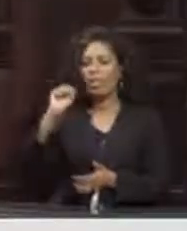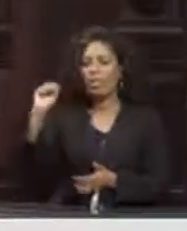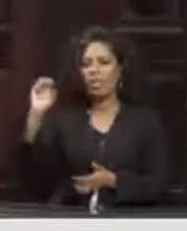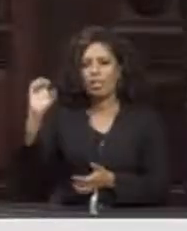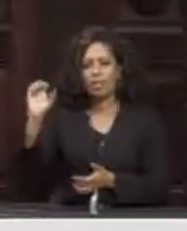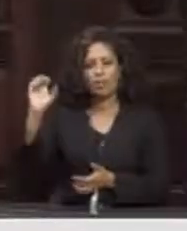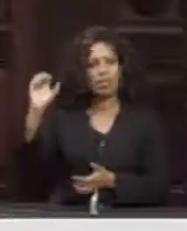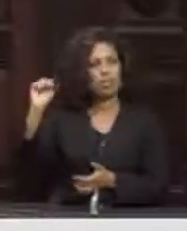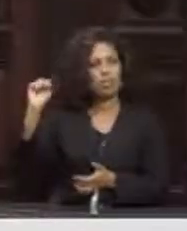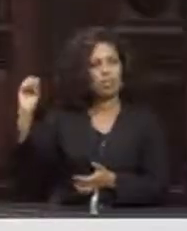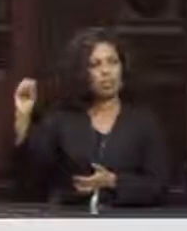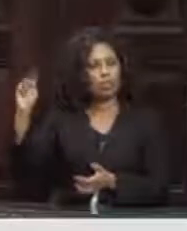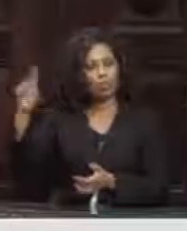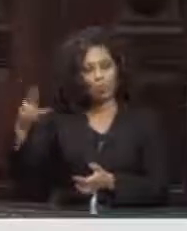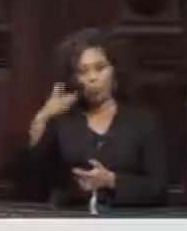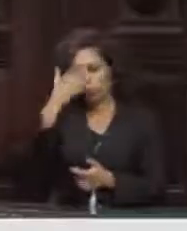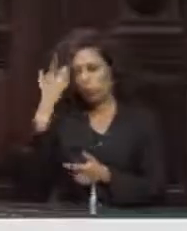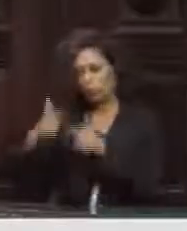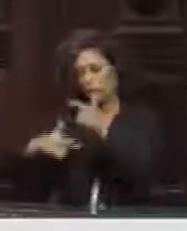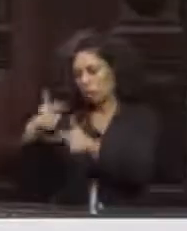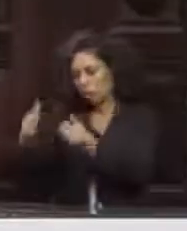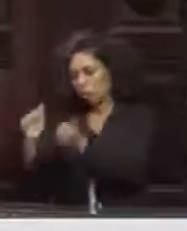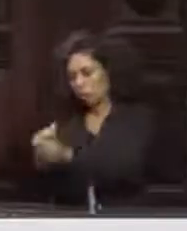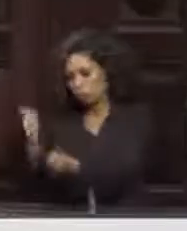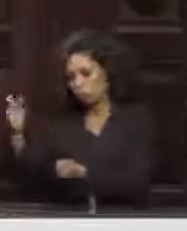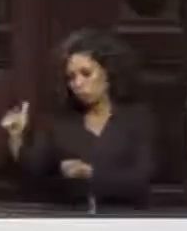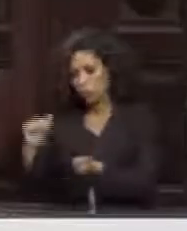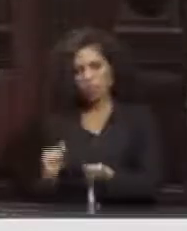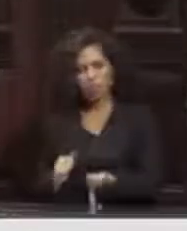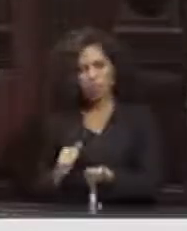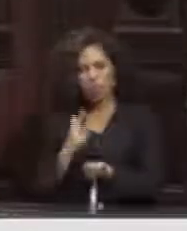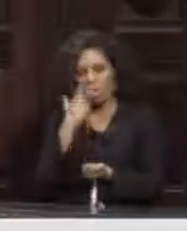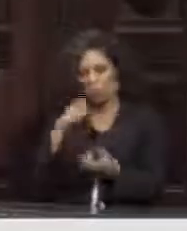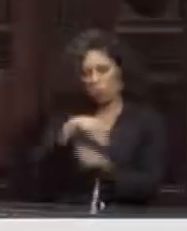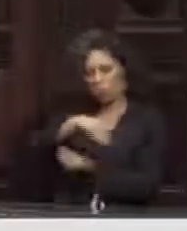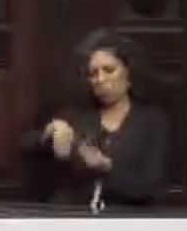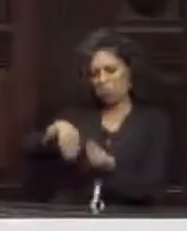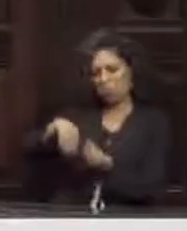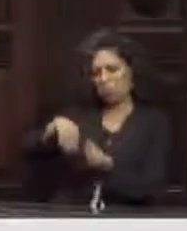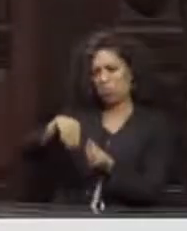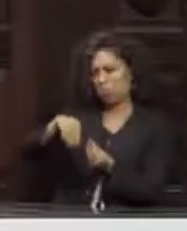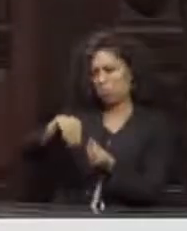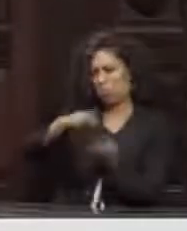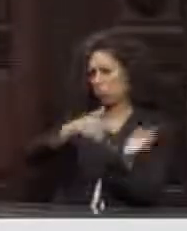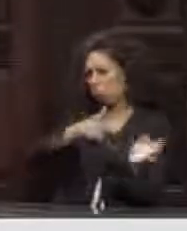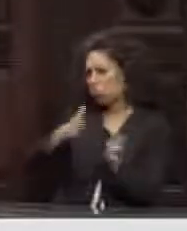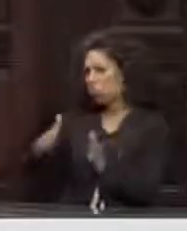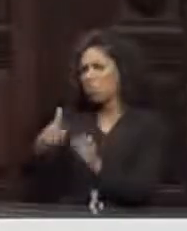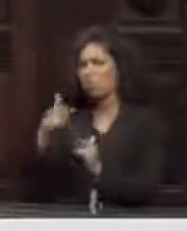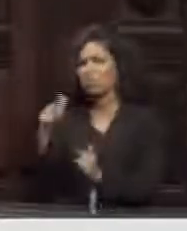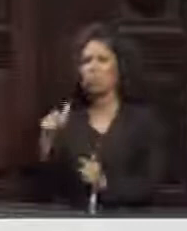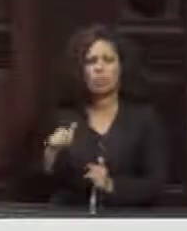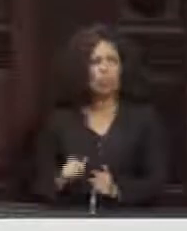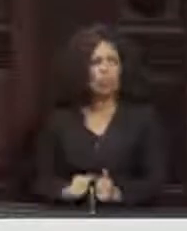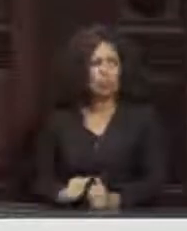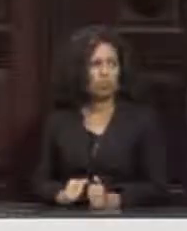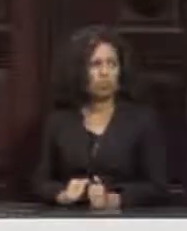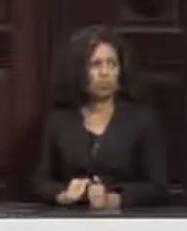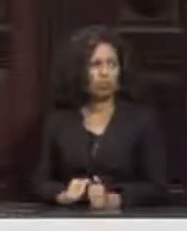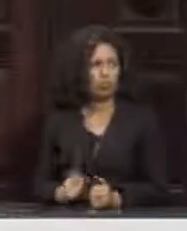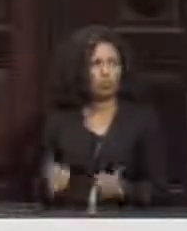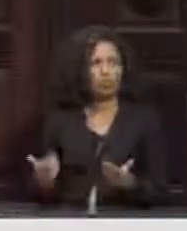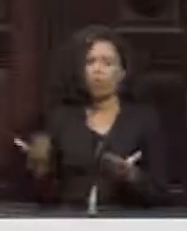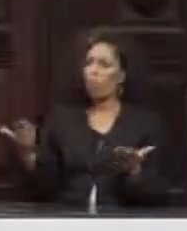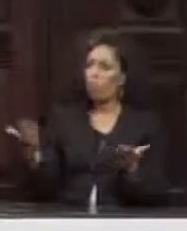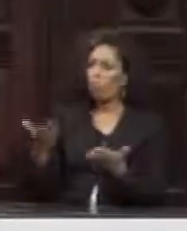maneira, causa surpresa. Então, esta mensagem de uma antecipação de receita, um empréstimo